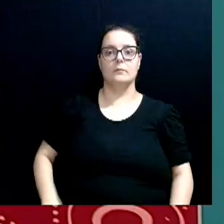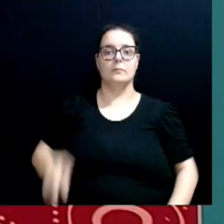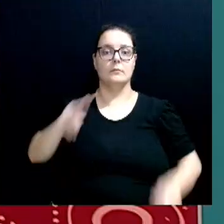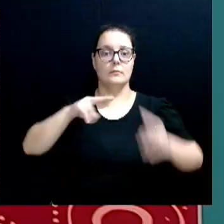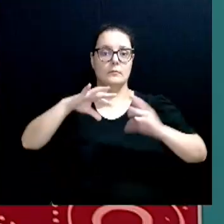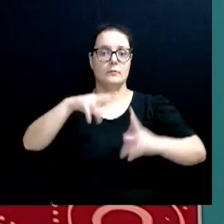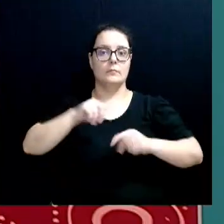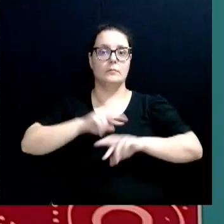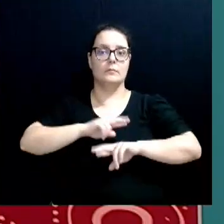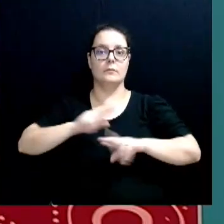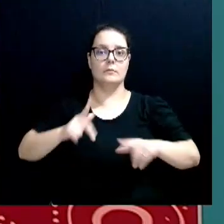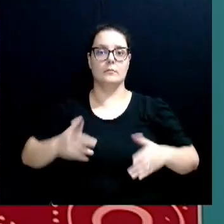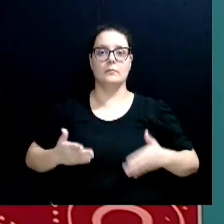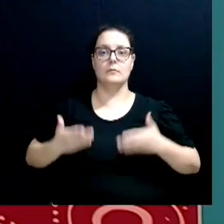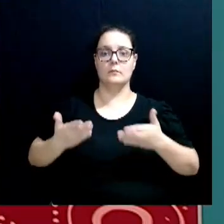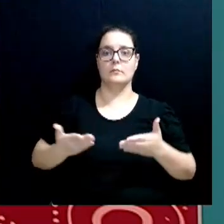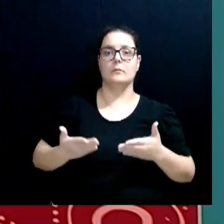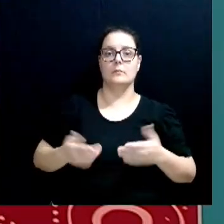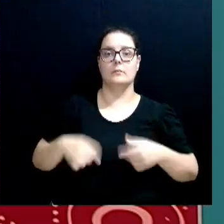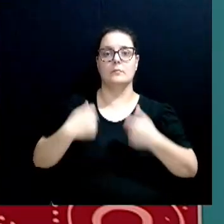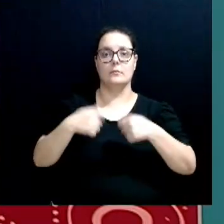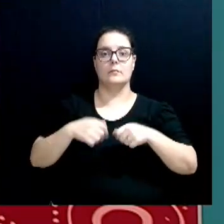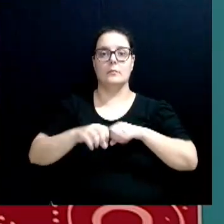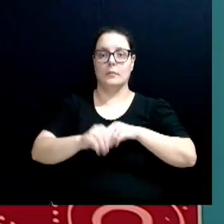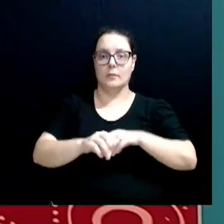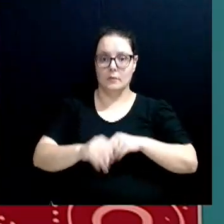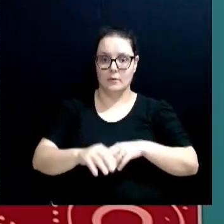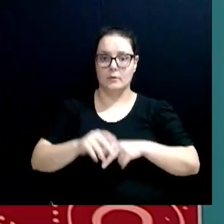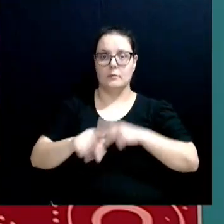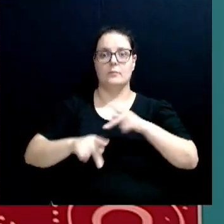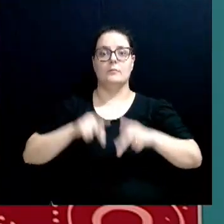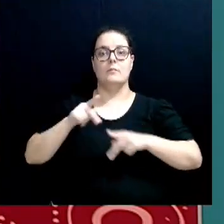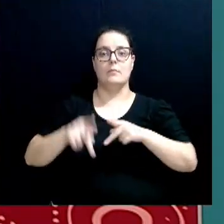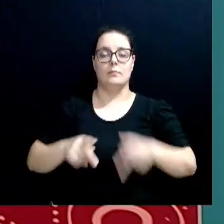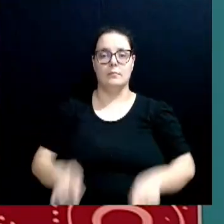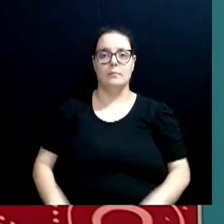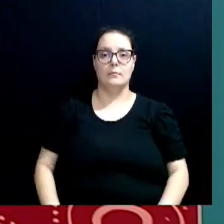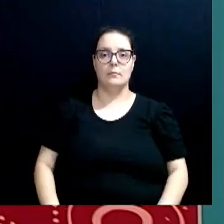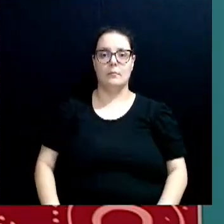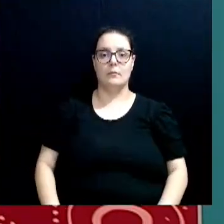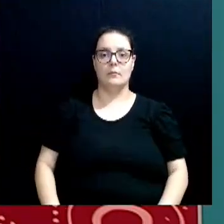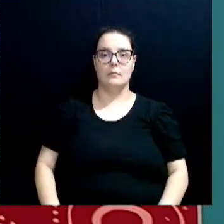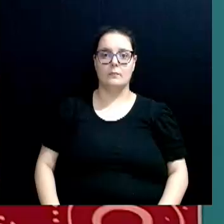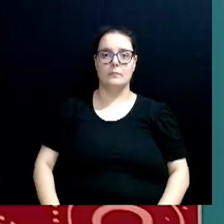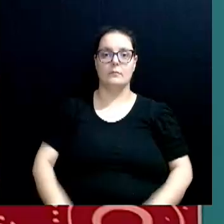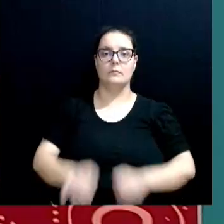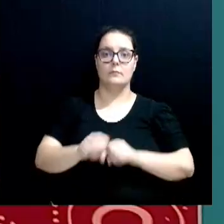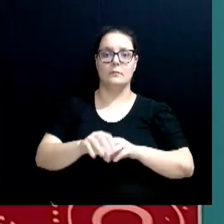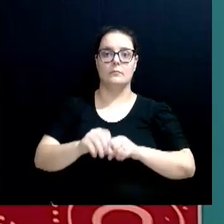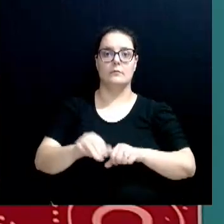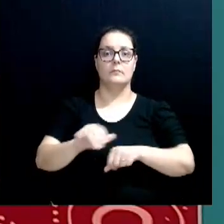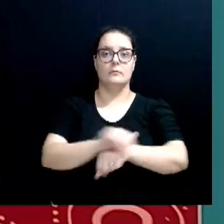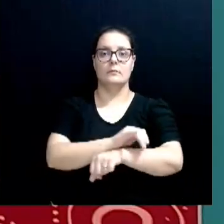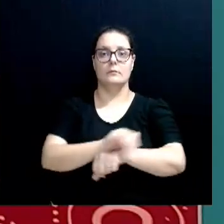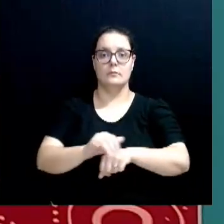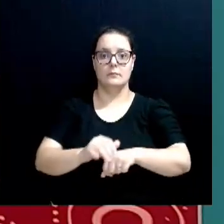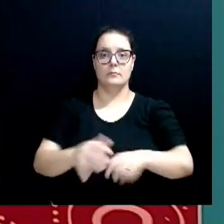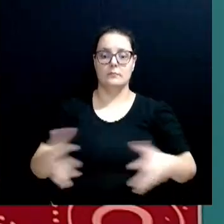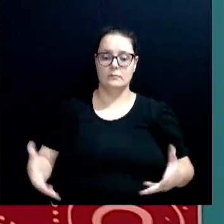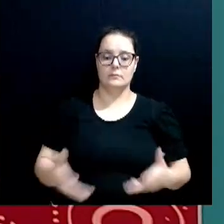trazia a necessidade da educação para o nosso povo negro, que a educação é a ferramenta que alavanca a nossa